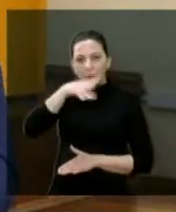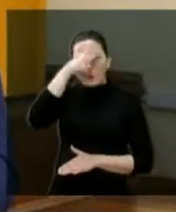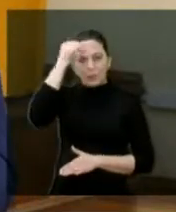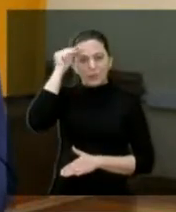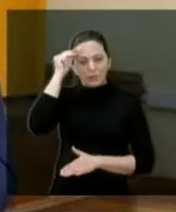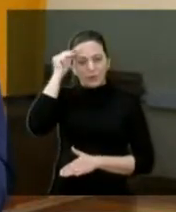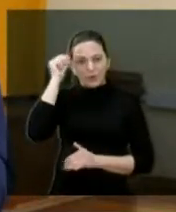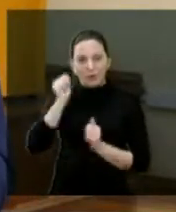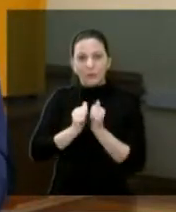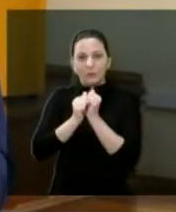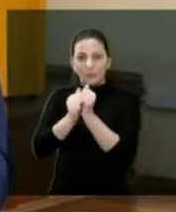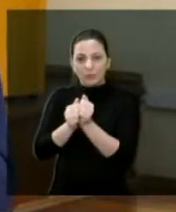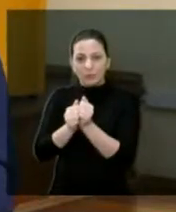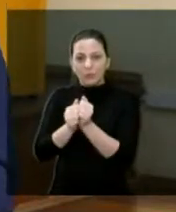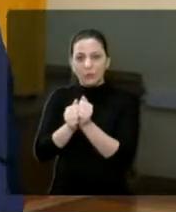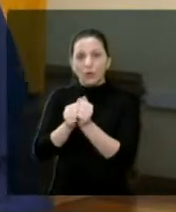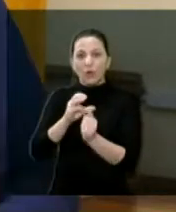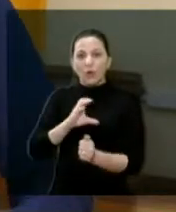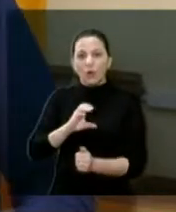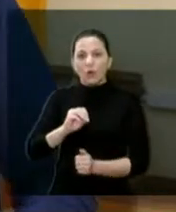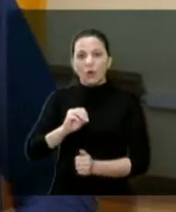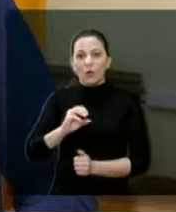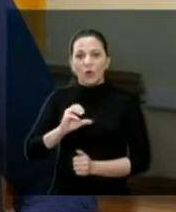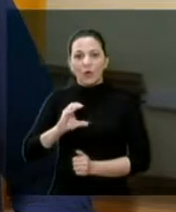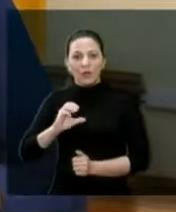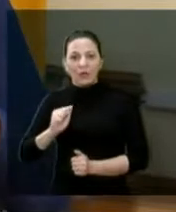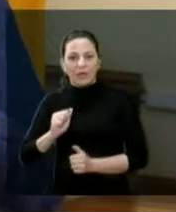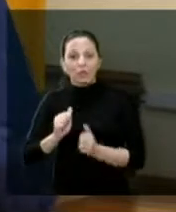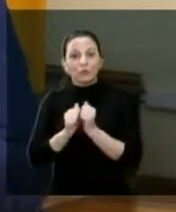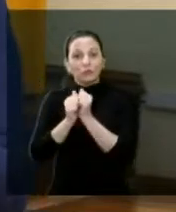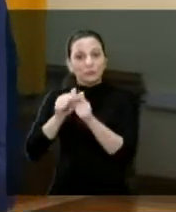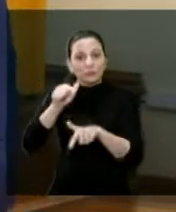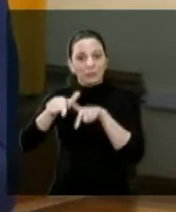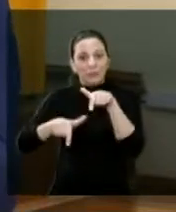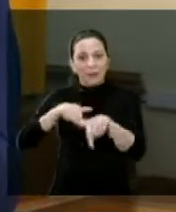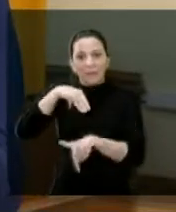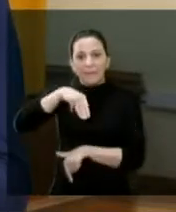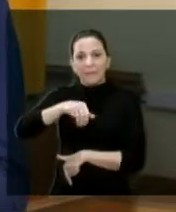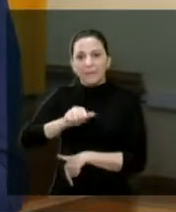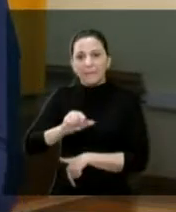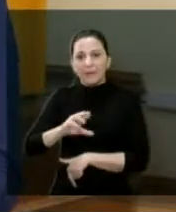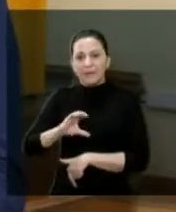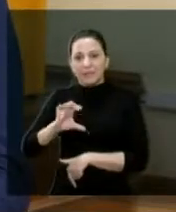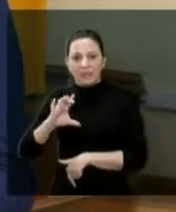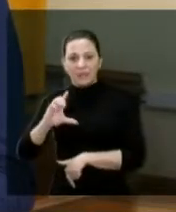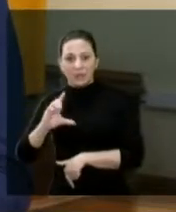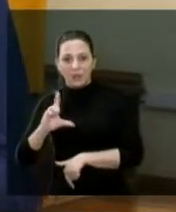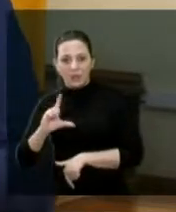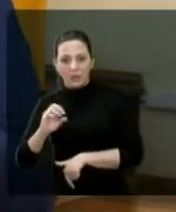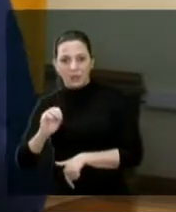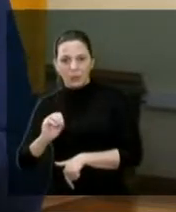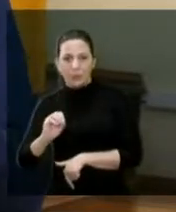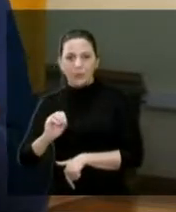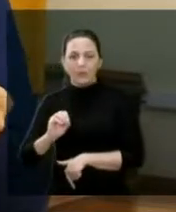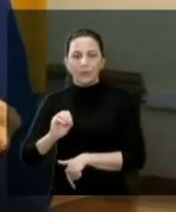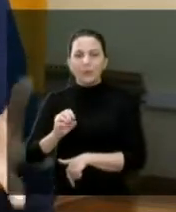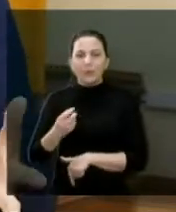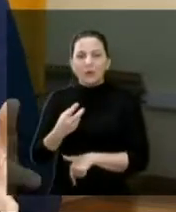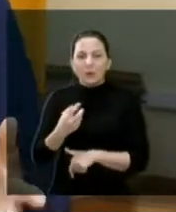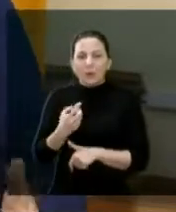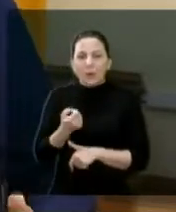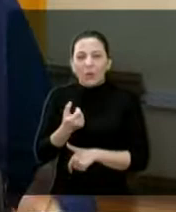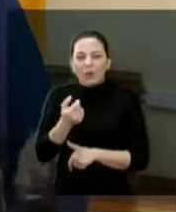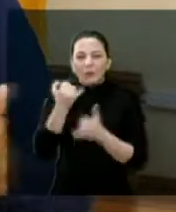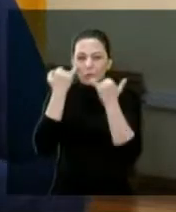juntar ao Marcelo. Chegou para ele e falou assim, e quase que ele chorou, aquele negócio.